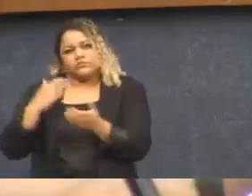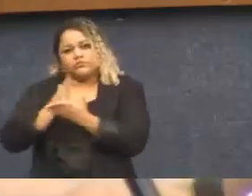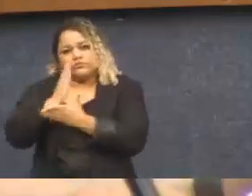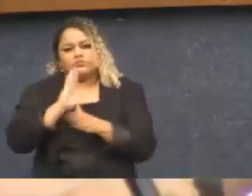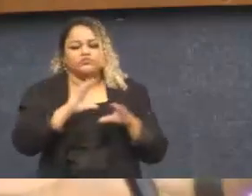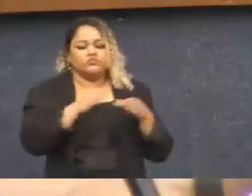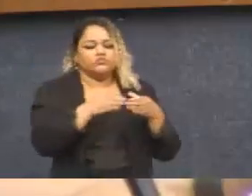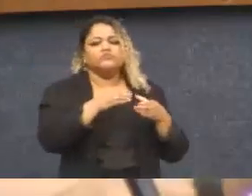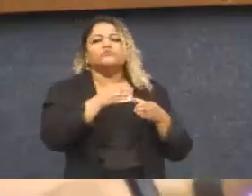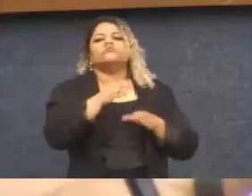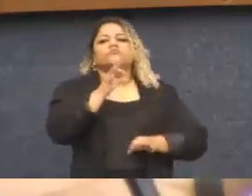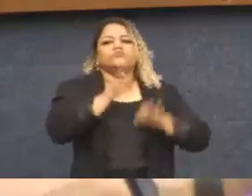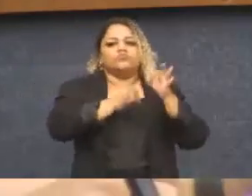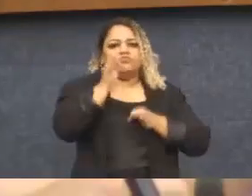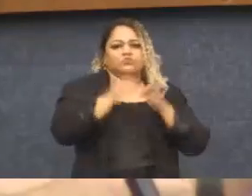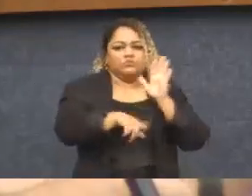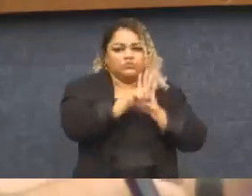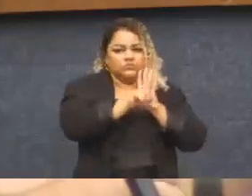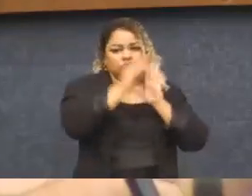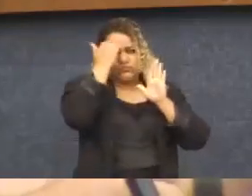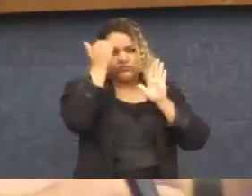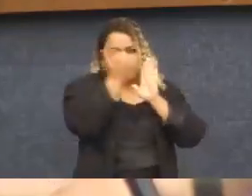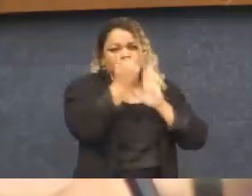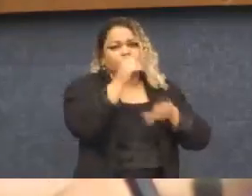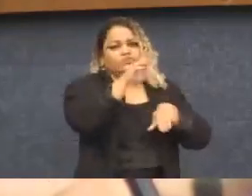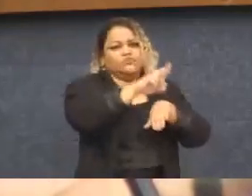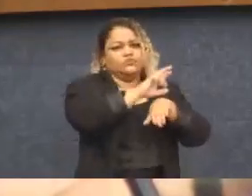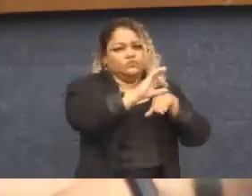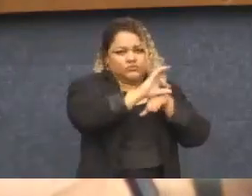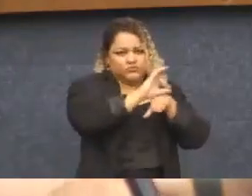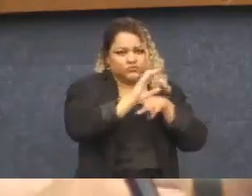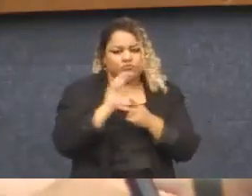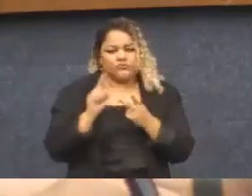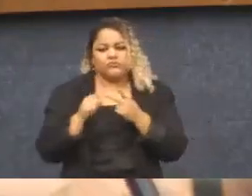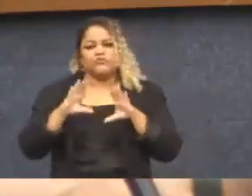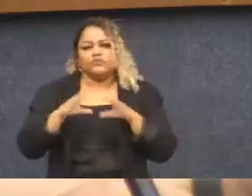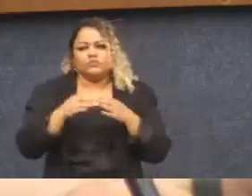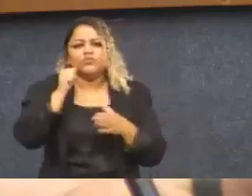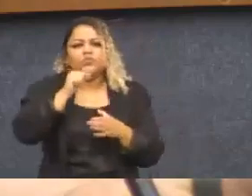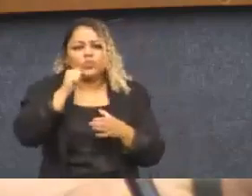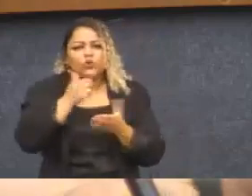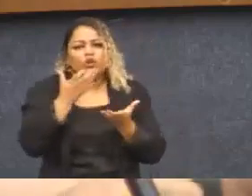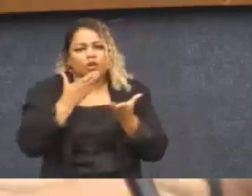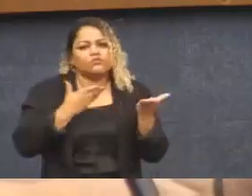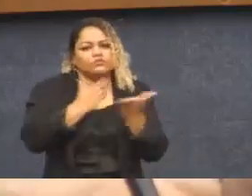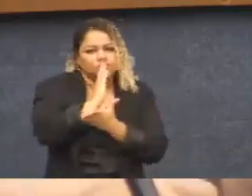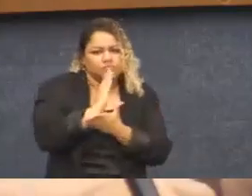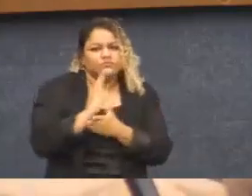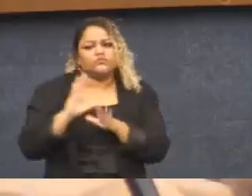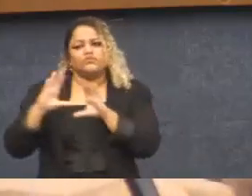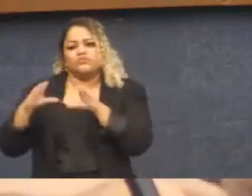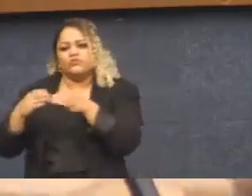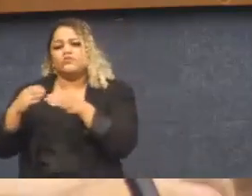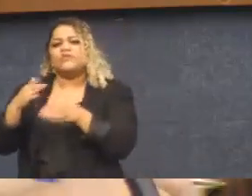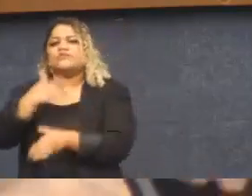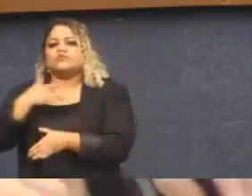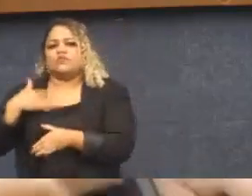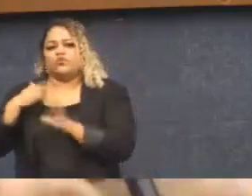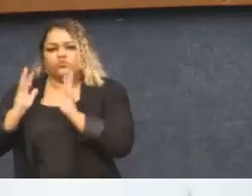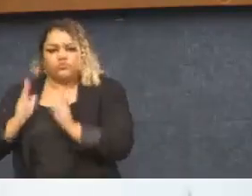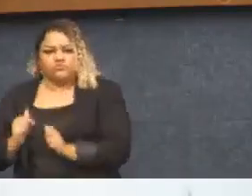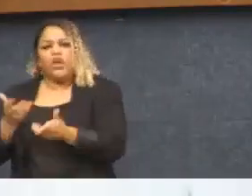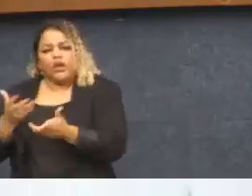das comissões, pela constitucionalidade, legalidade, regimentalidade. Mulheres, pela aprovação. Saneamento, saúde, pela aprovação.